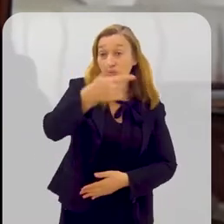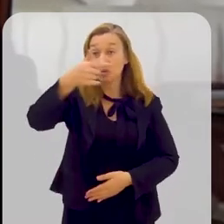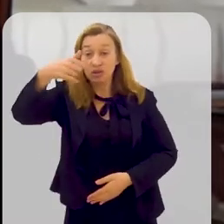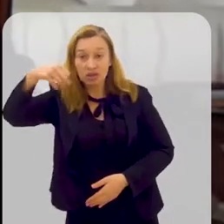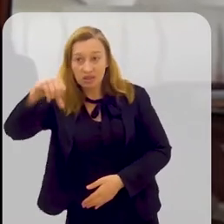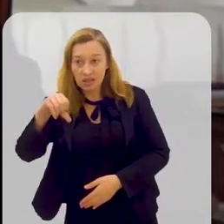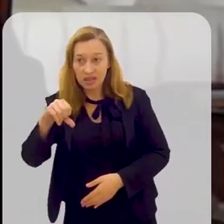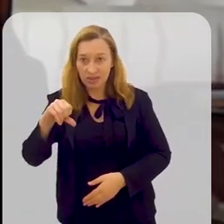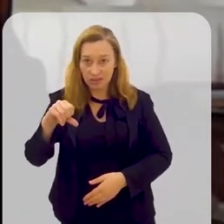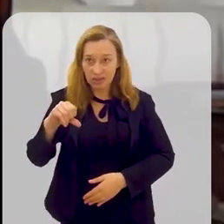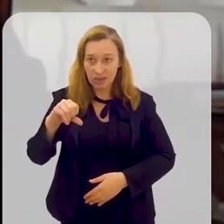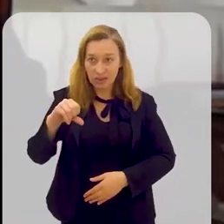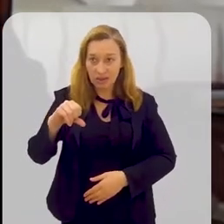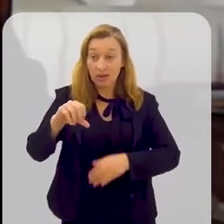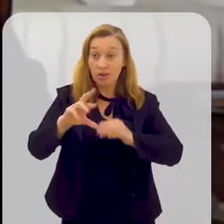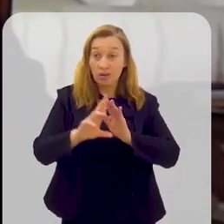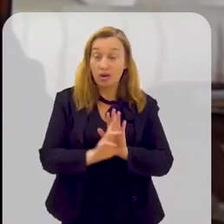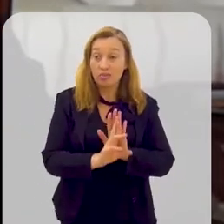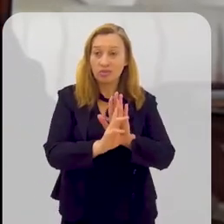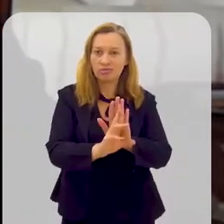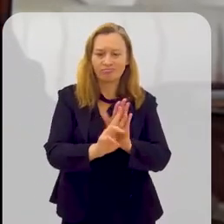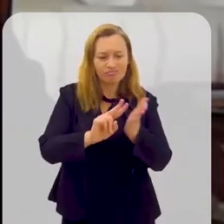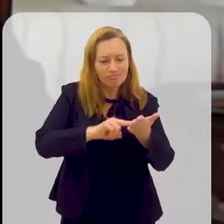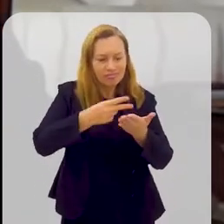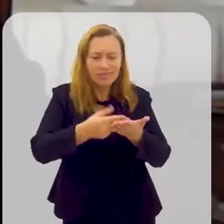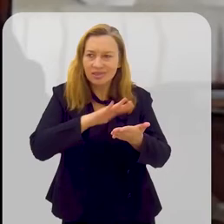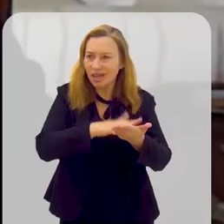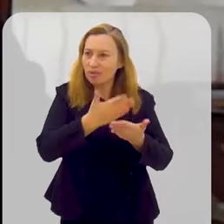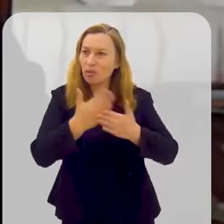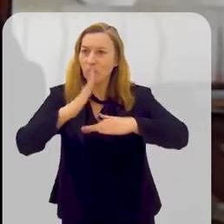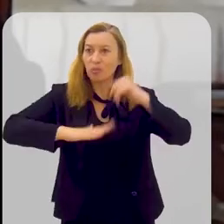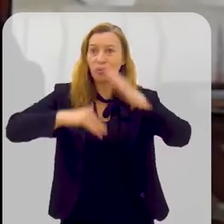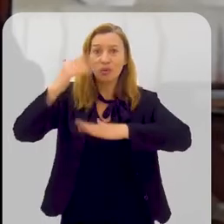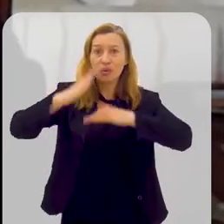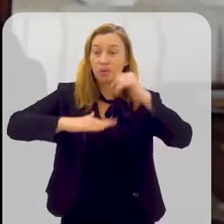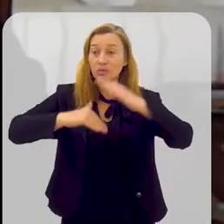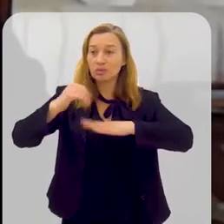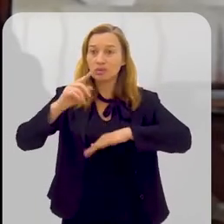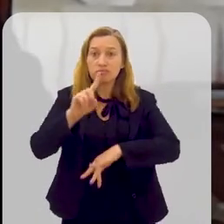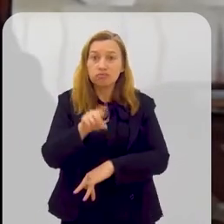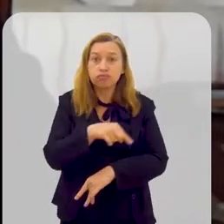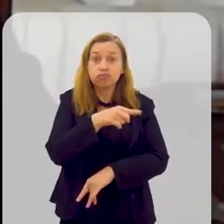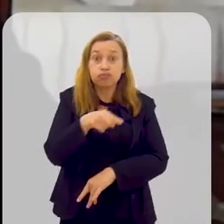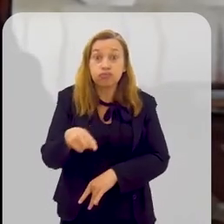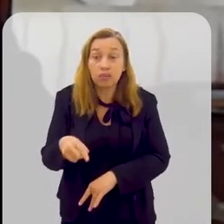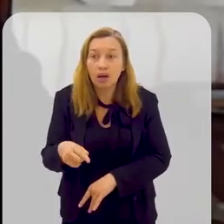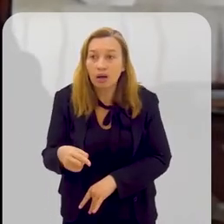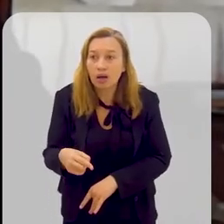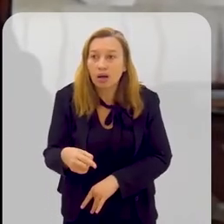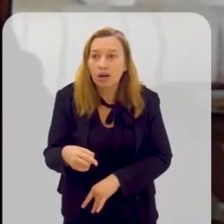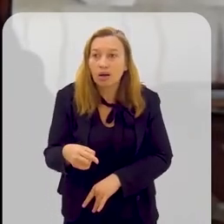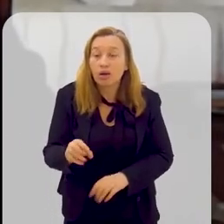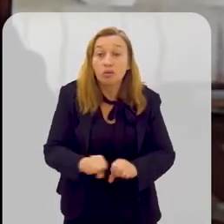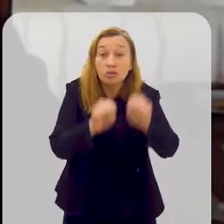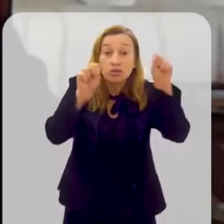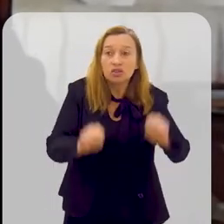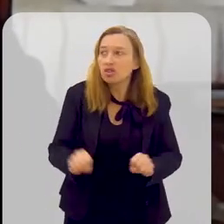2019 a figura do intérprete como profissional foi banida